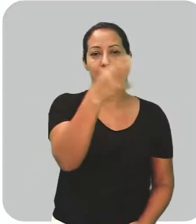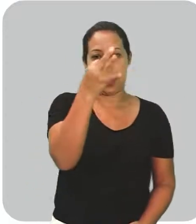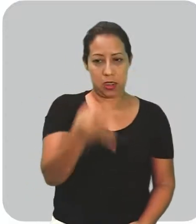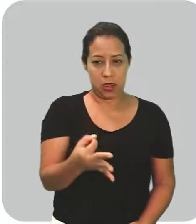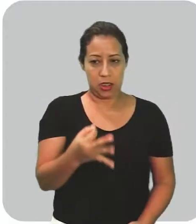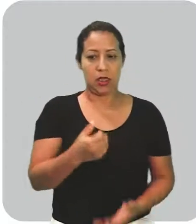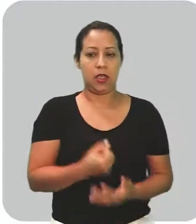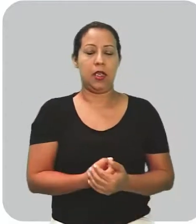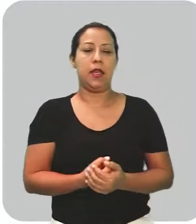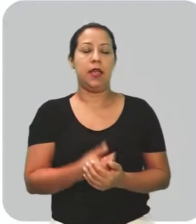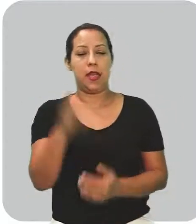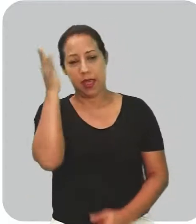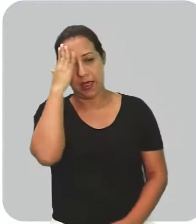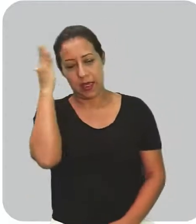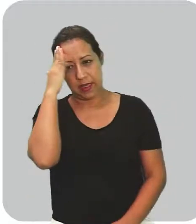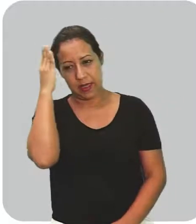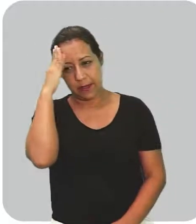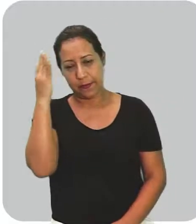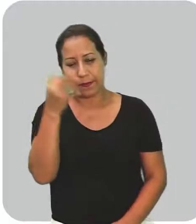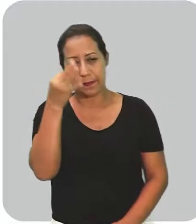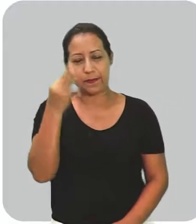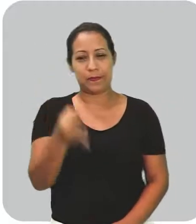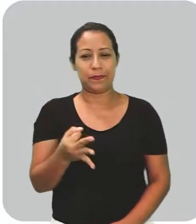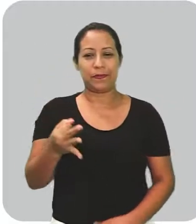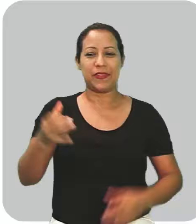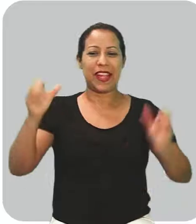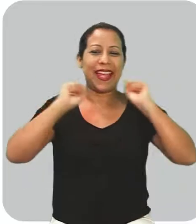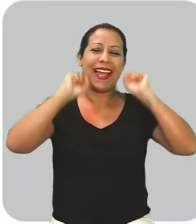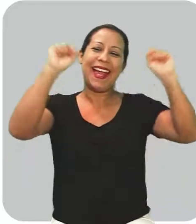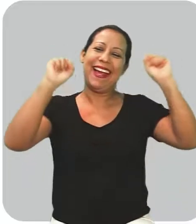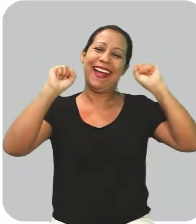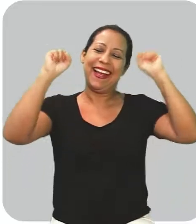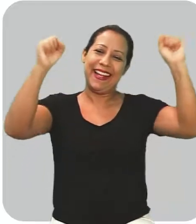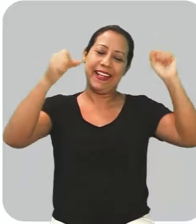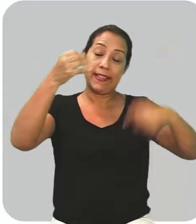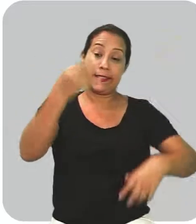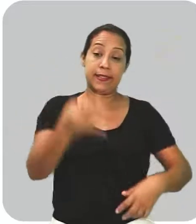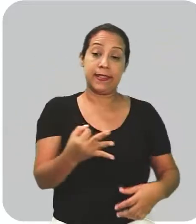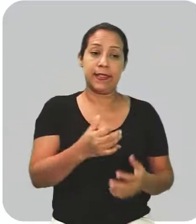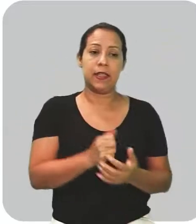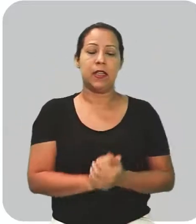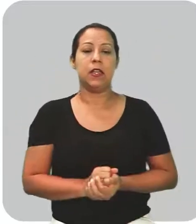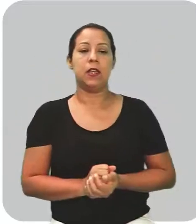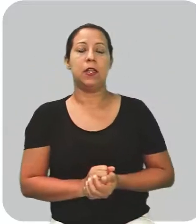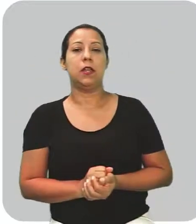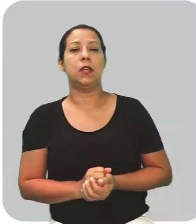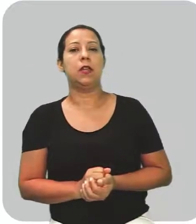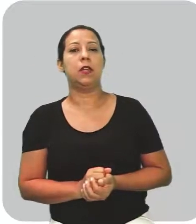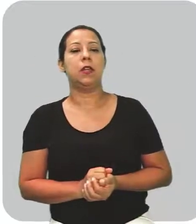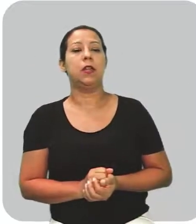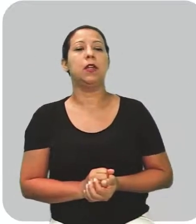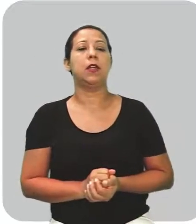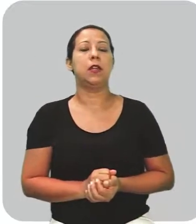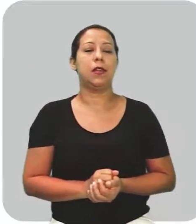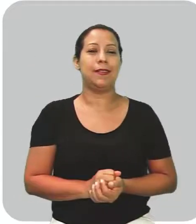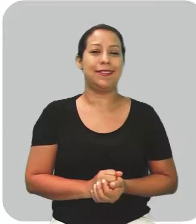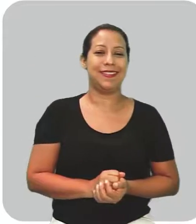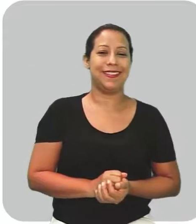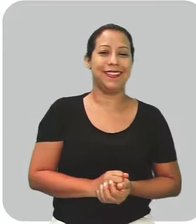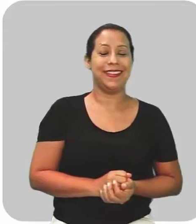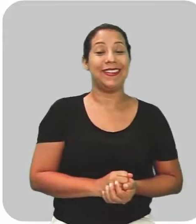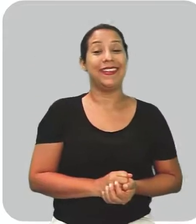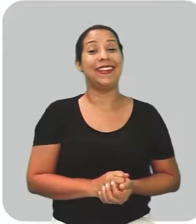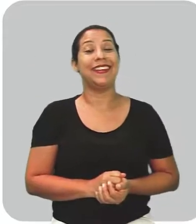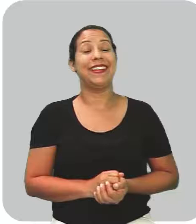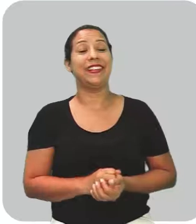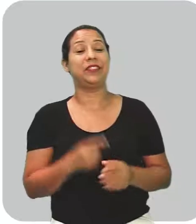que eu já ouvi esse, oba, acertei, né? 6.000 exclamativas aí. Letra